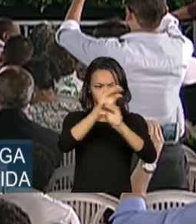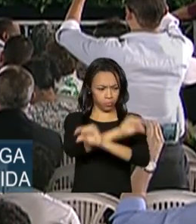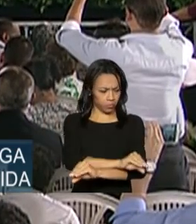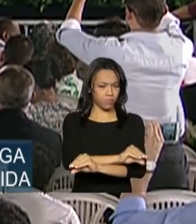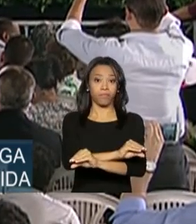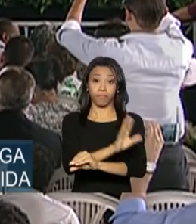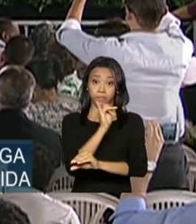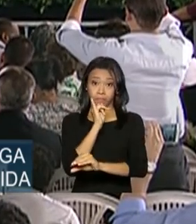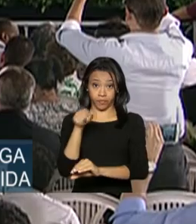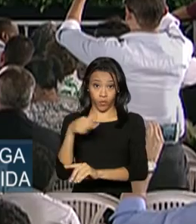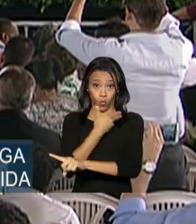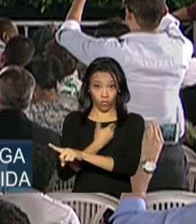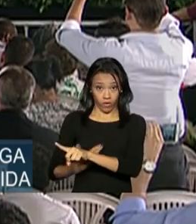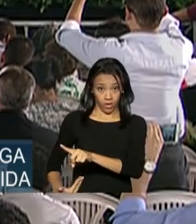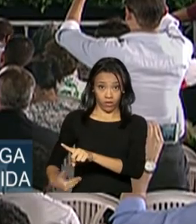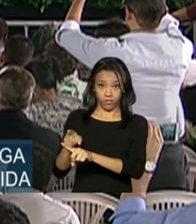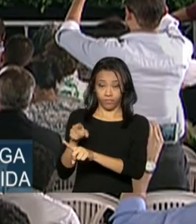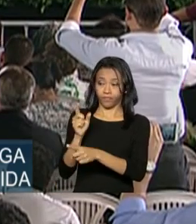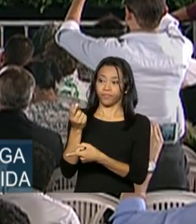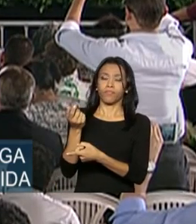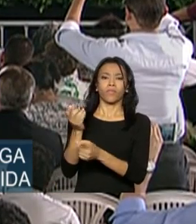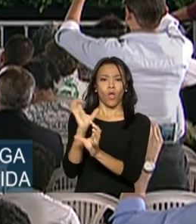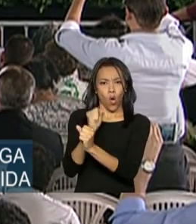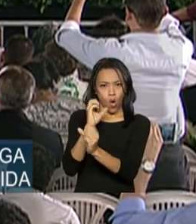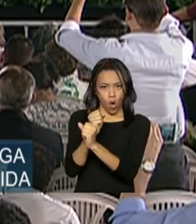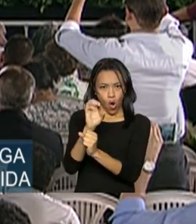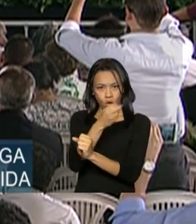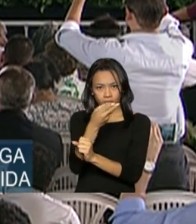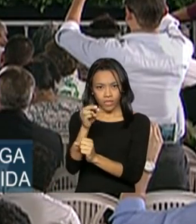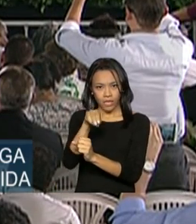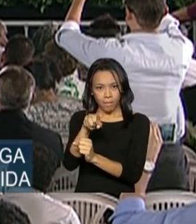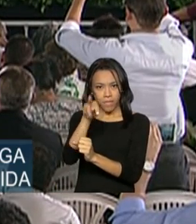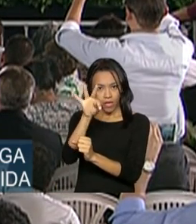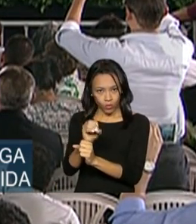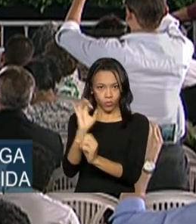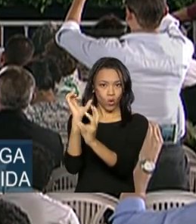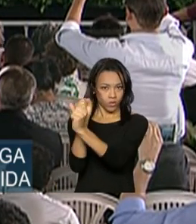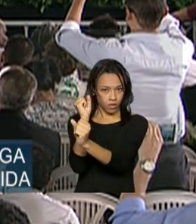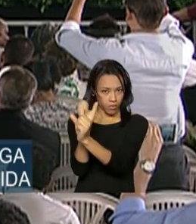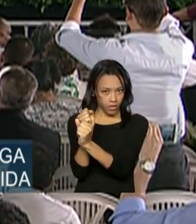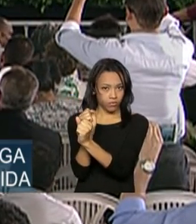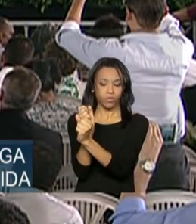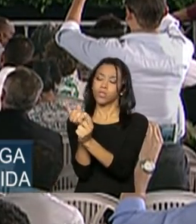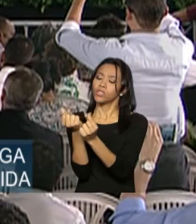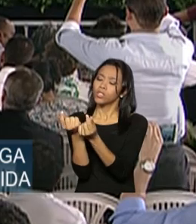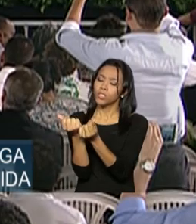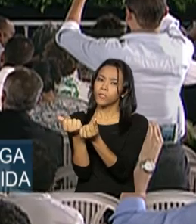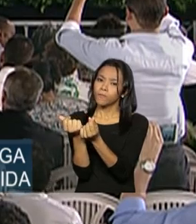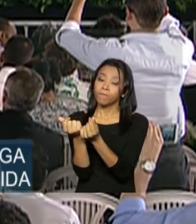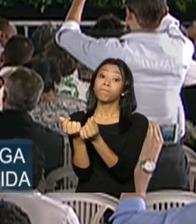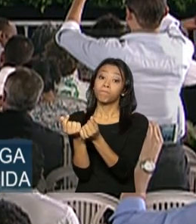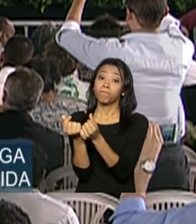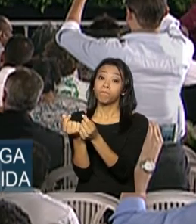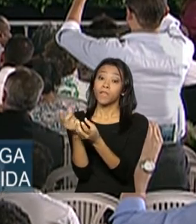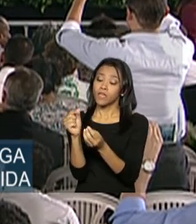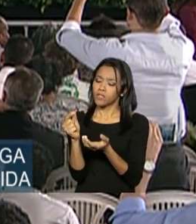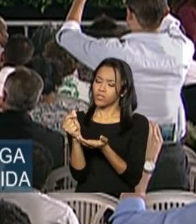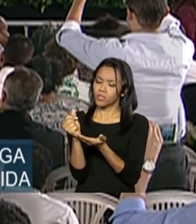Nós pegamos uma parte do orçamento público e transferimos para